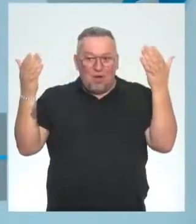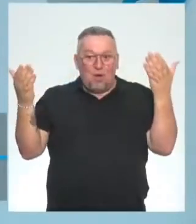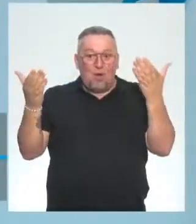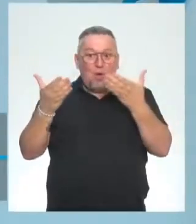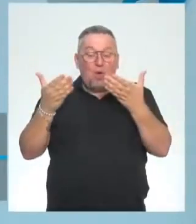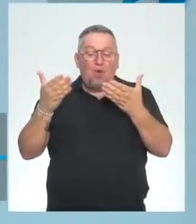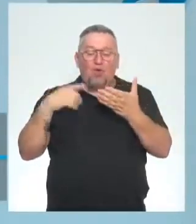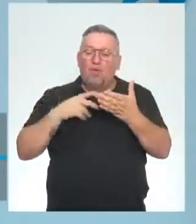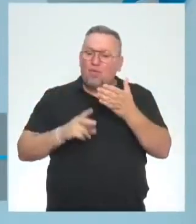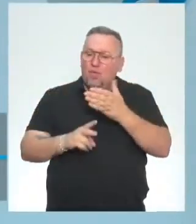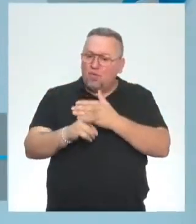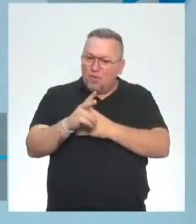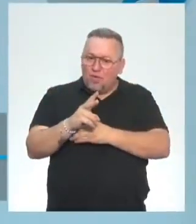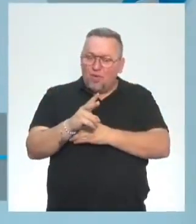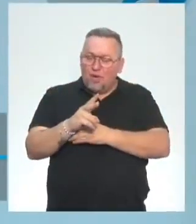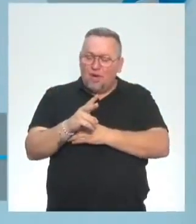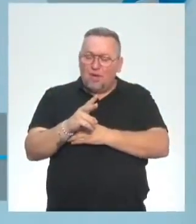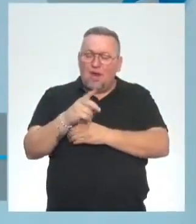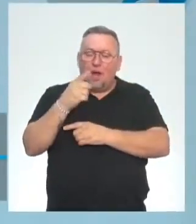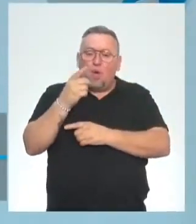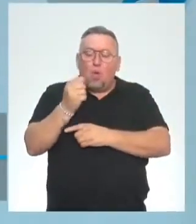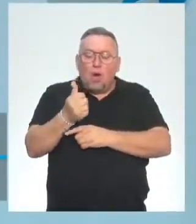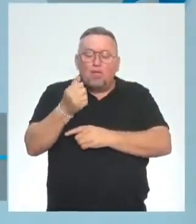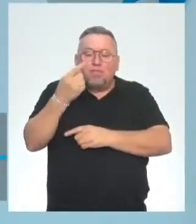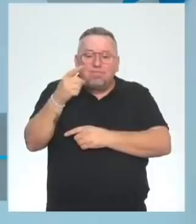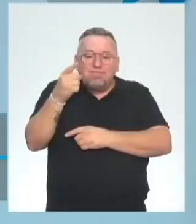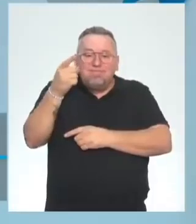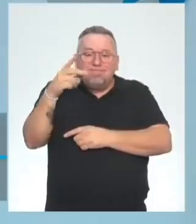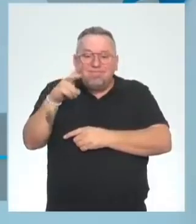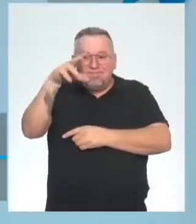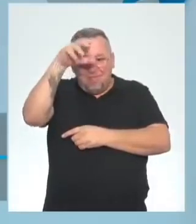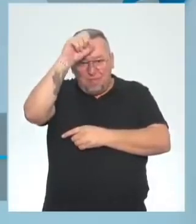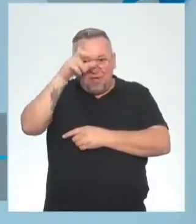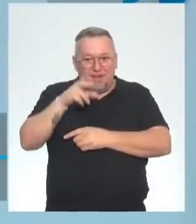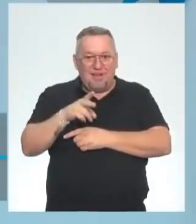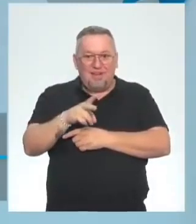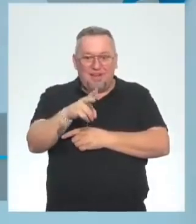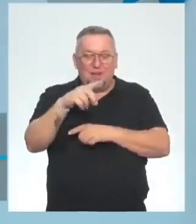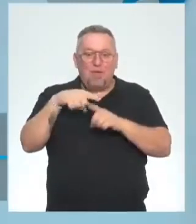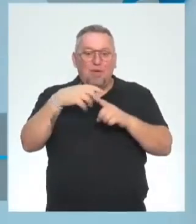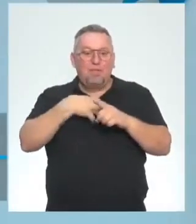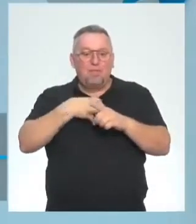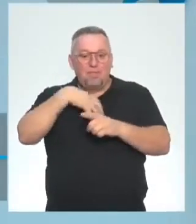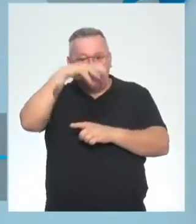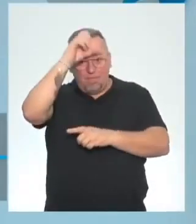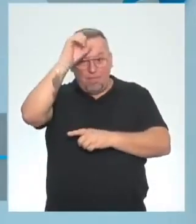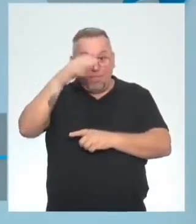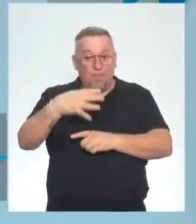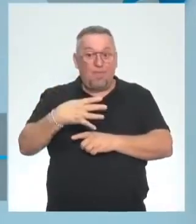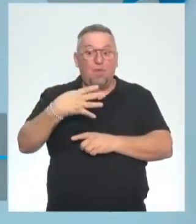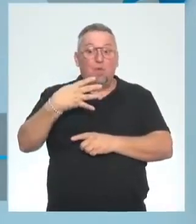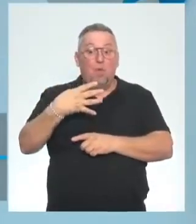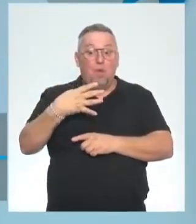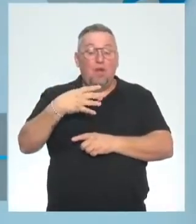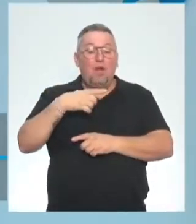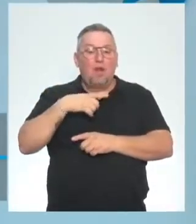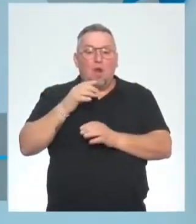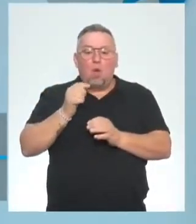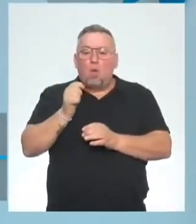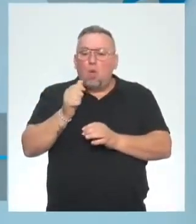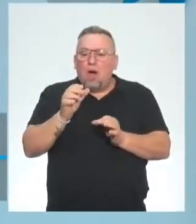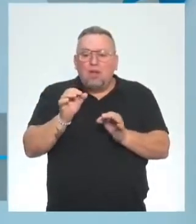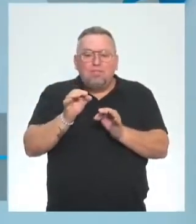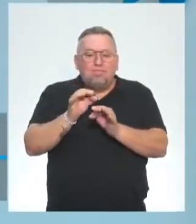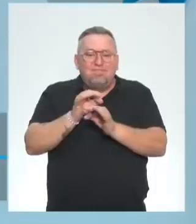vamos continuar aí a penúltima aula desse Aprender Sempre, né? Da situação de aprendizagem 4, aí nós estamos quase encerrando